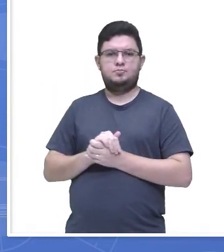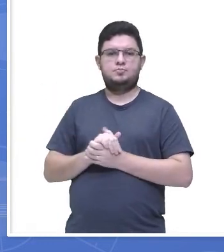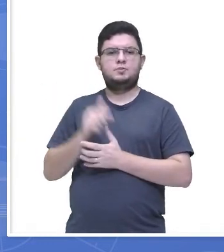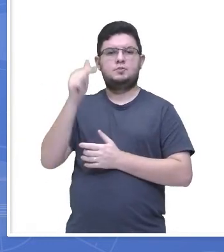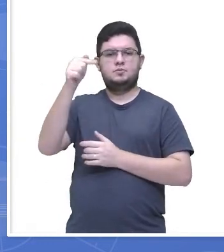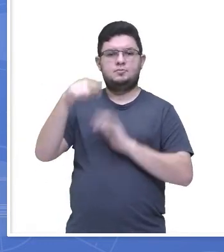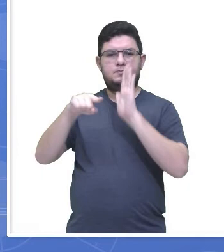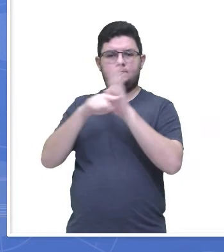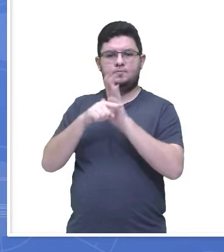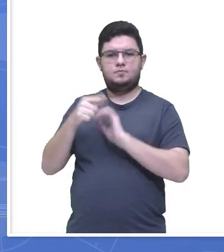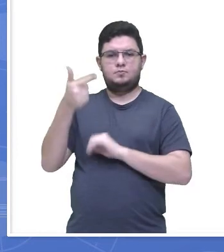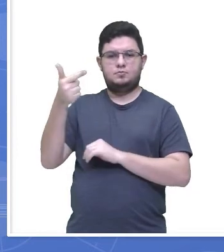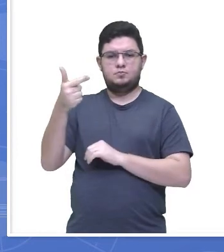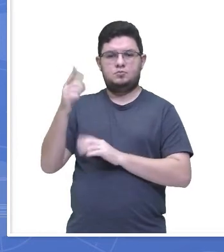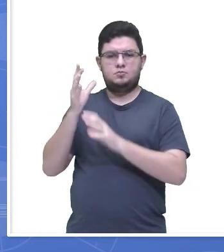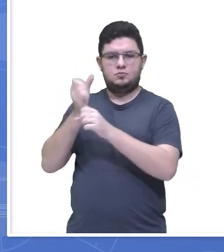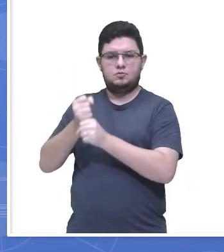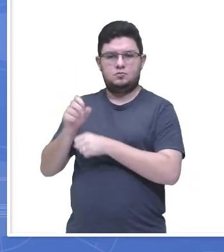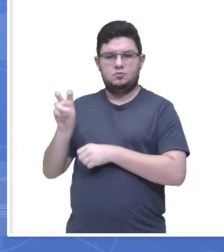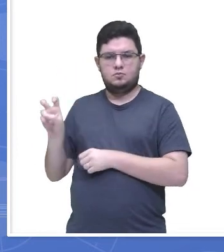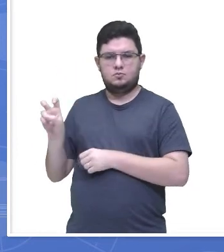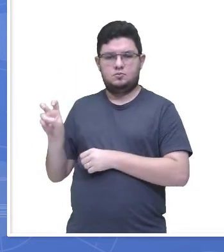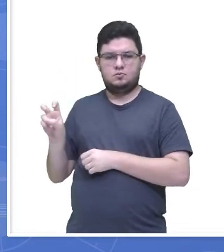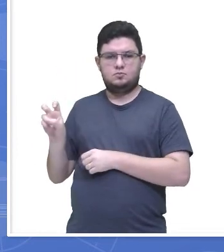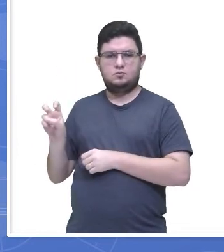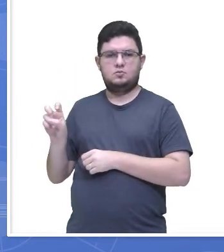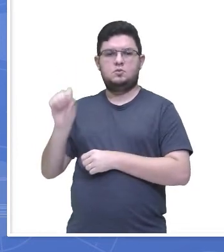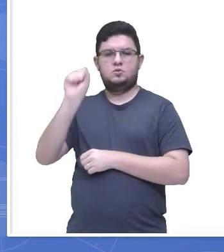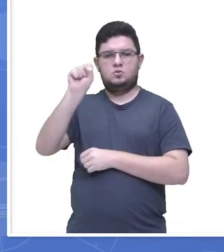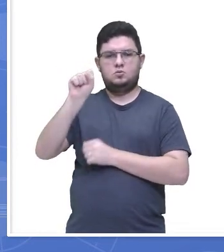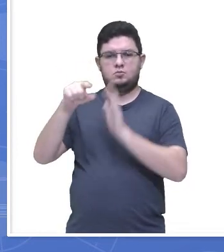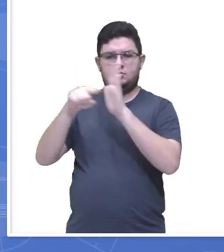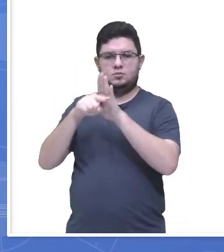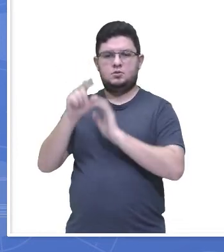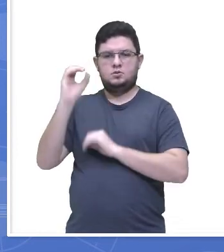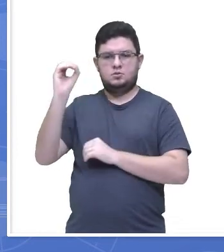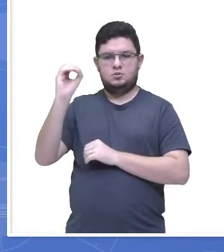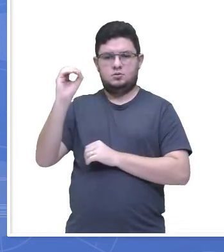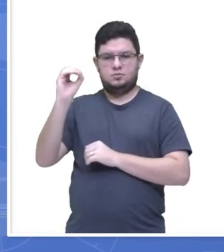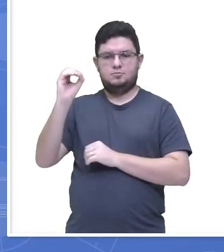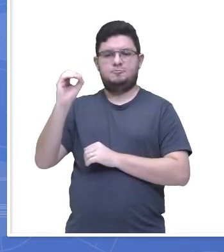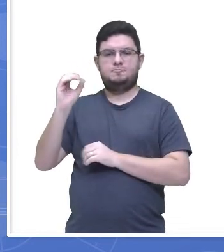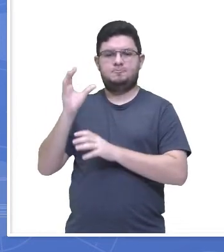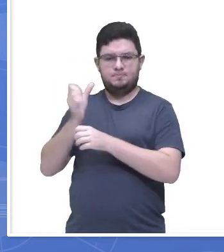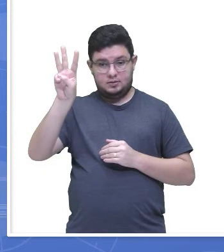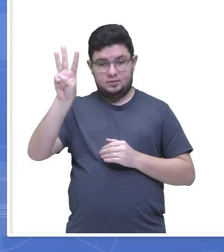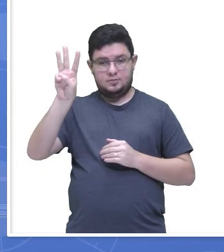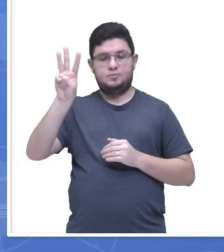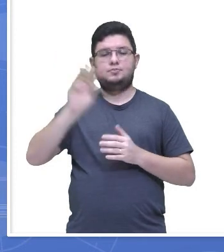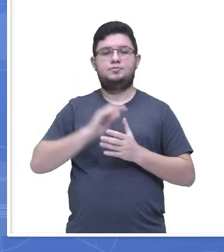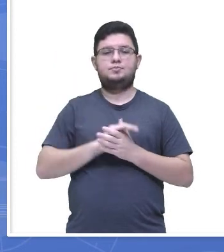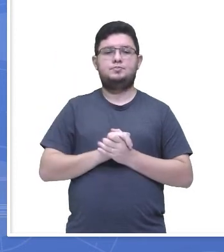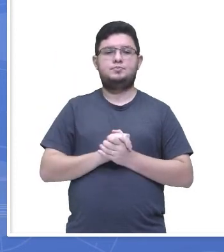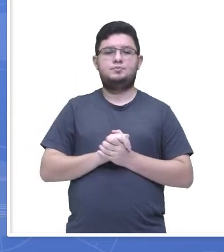para cada 1 minuto. E sei que o tempo na questão foi de 5 minutos. Então, vamos encontrar Q vezes